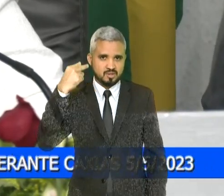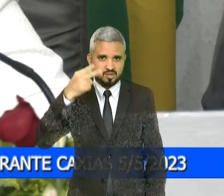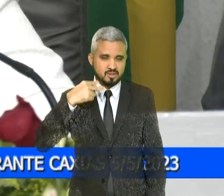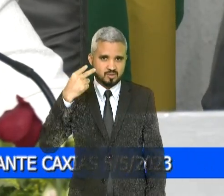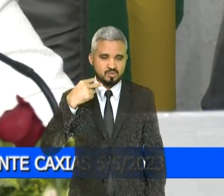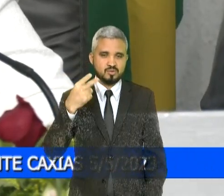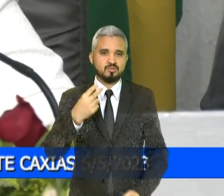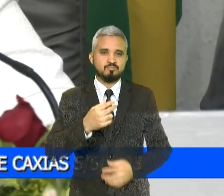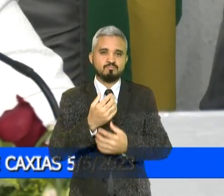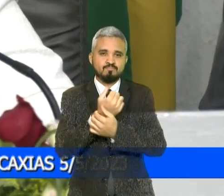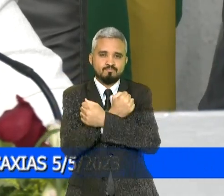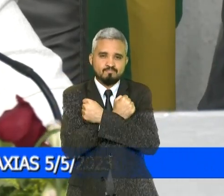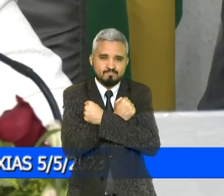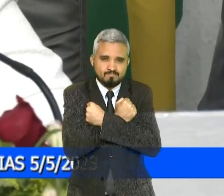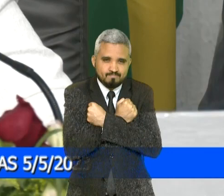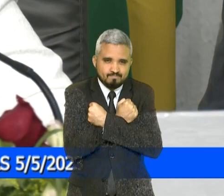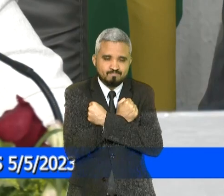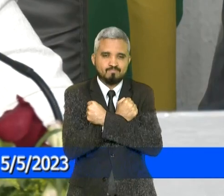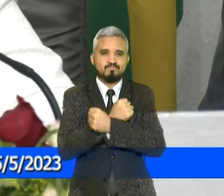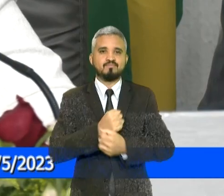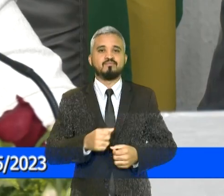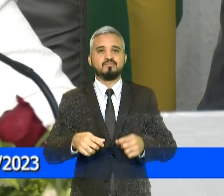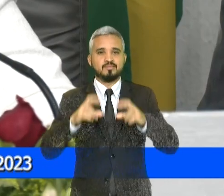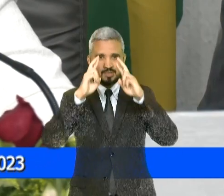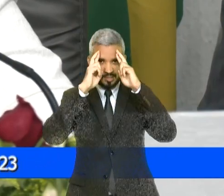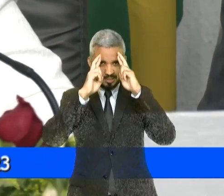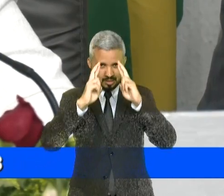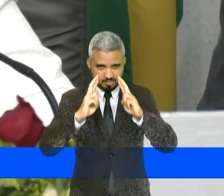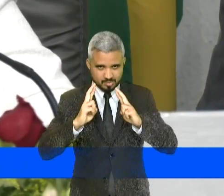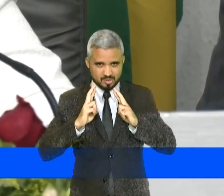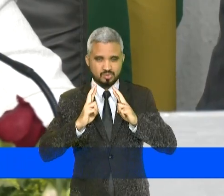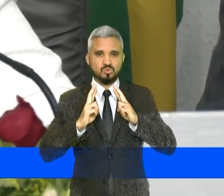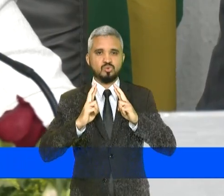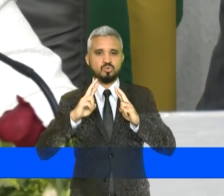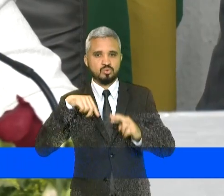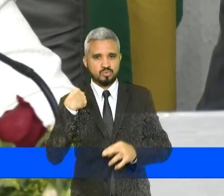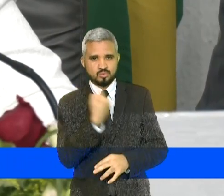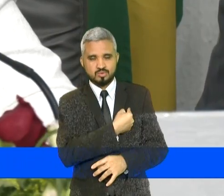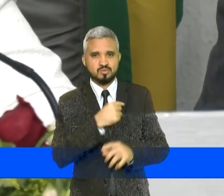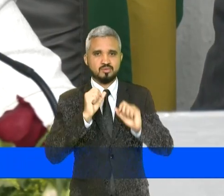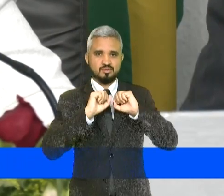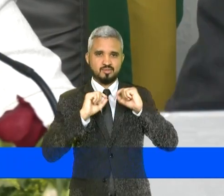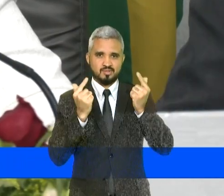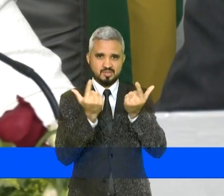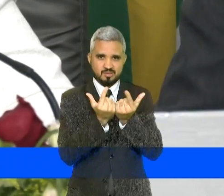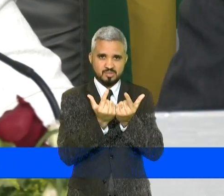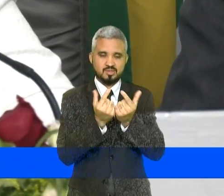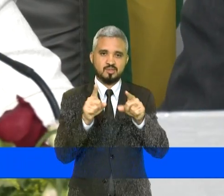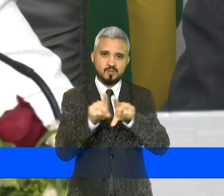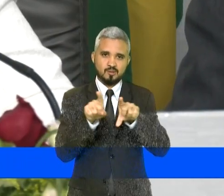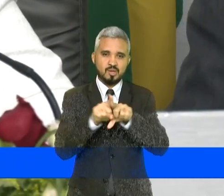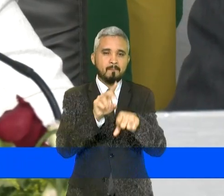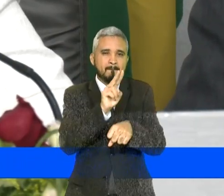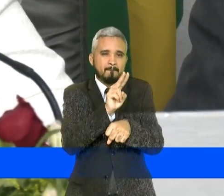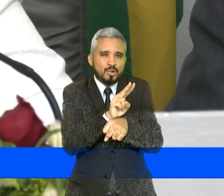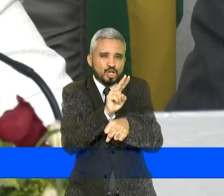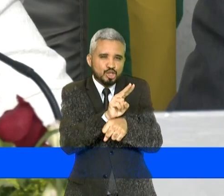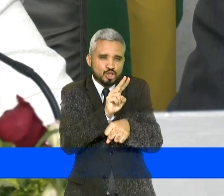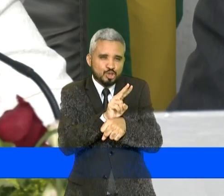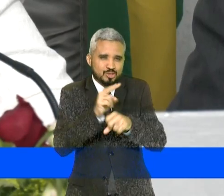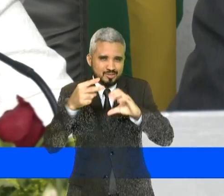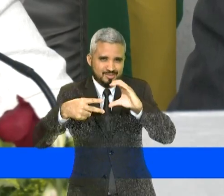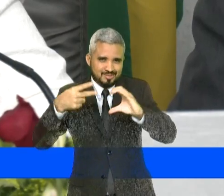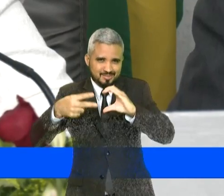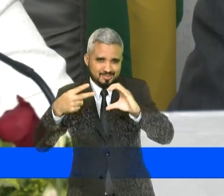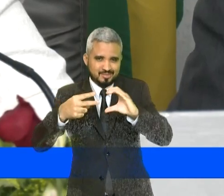recepção calorosa e respeitosa com a qual vocês abriram esta casa para o Parlamento Estadual. E aí eu